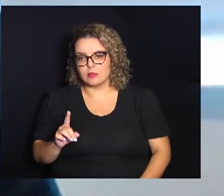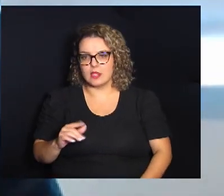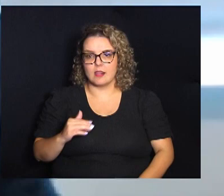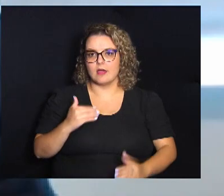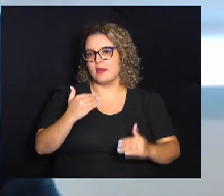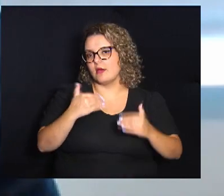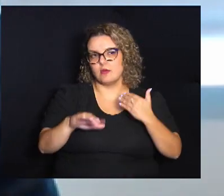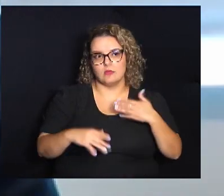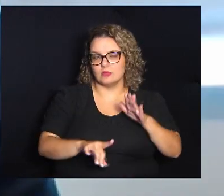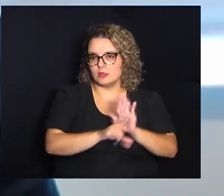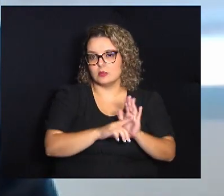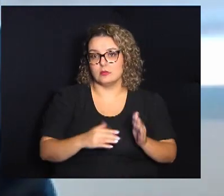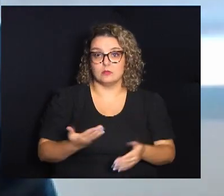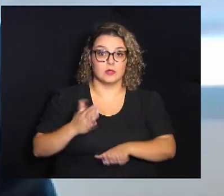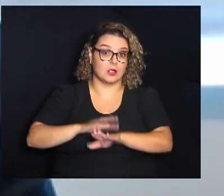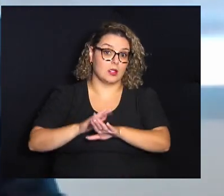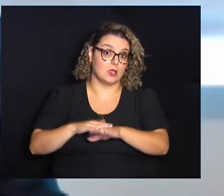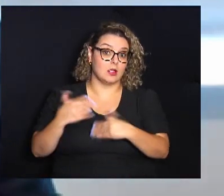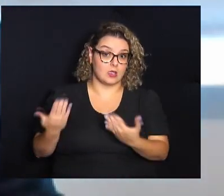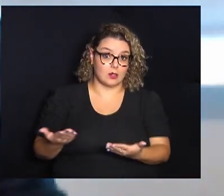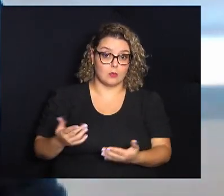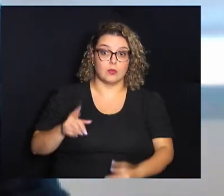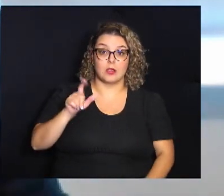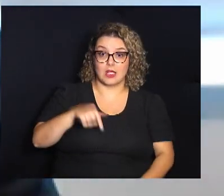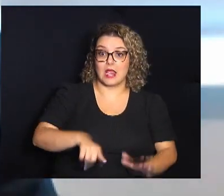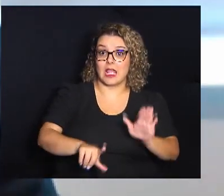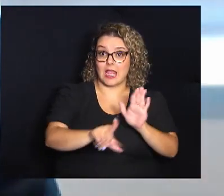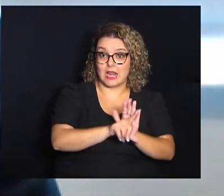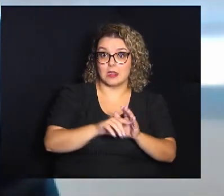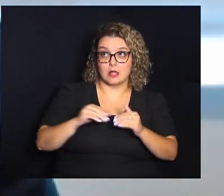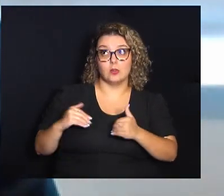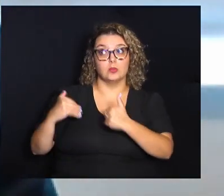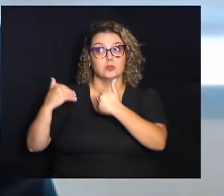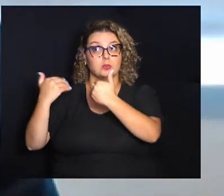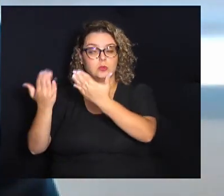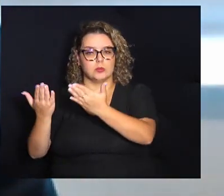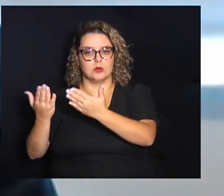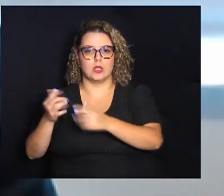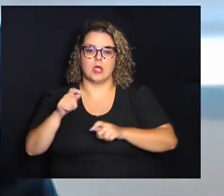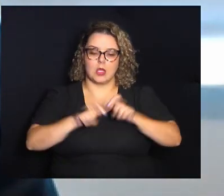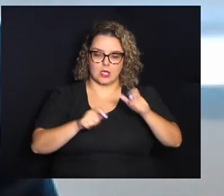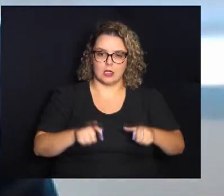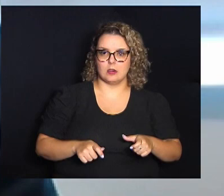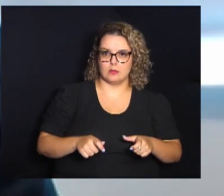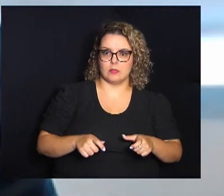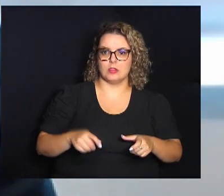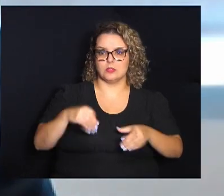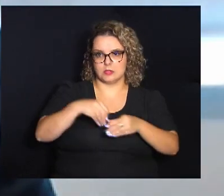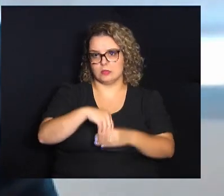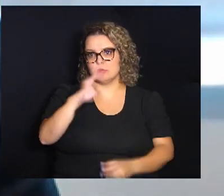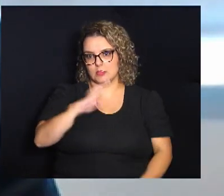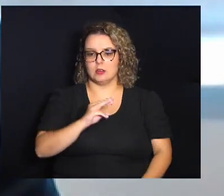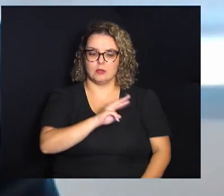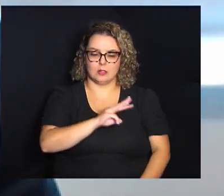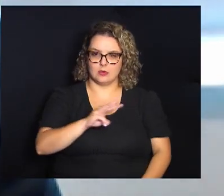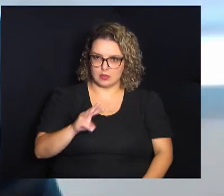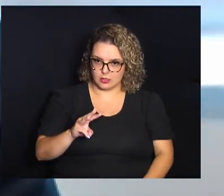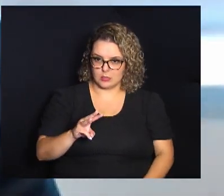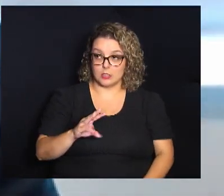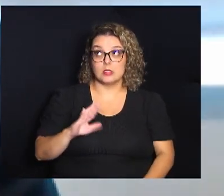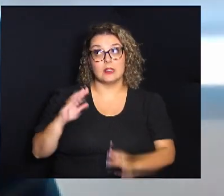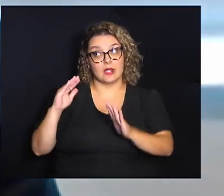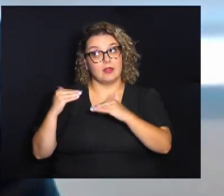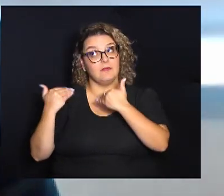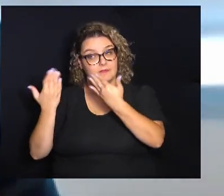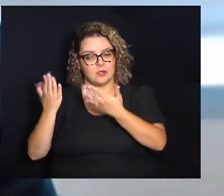essa atividade, porque se a atividade ela é legal no exterior, o usuário ele está entrando num site que está hospedado no exterior,